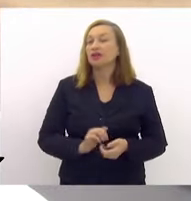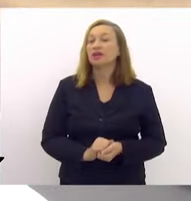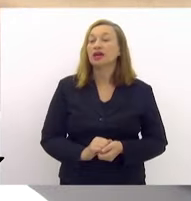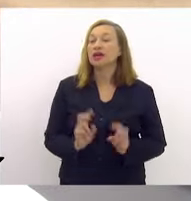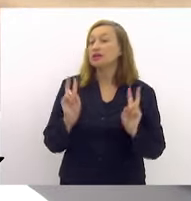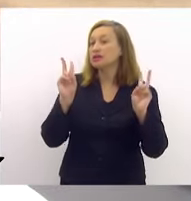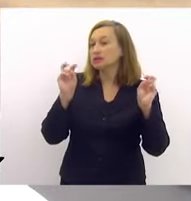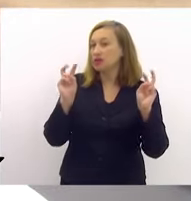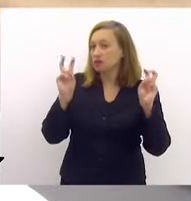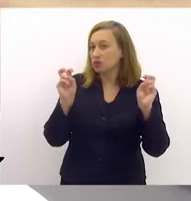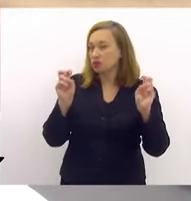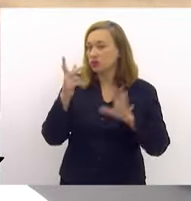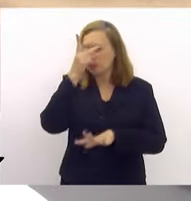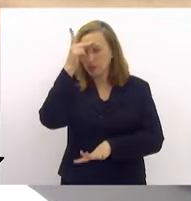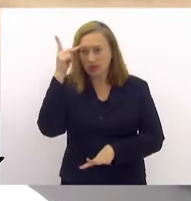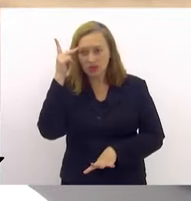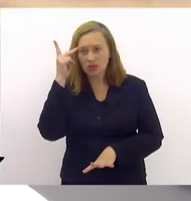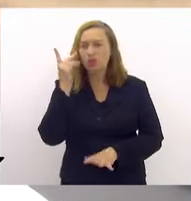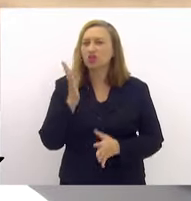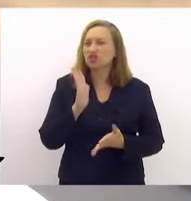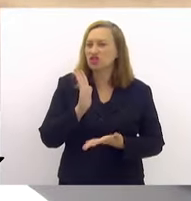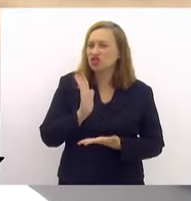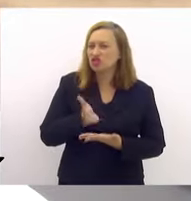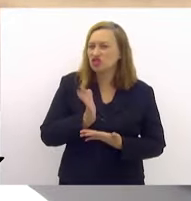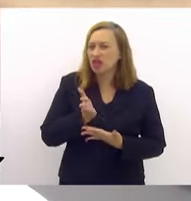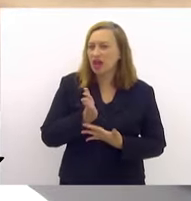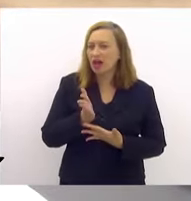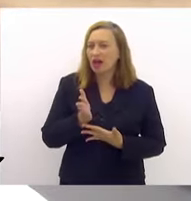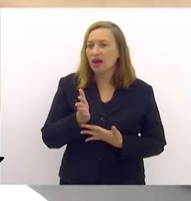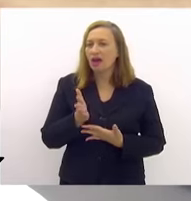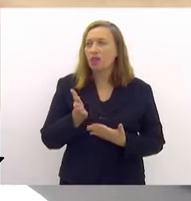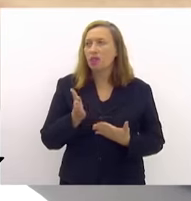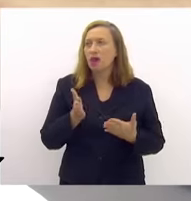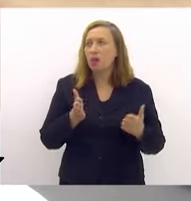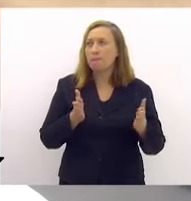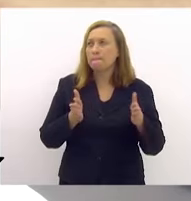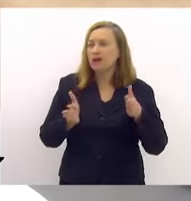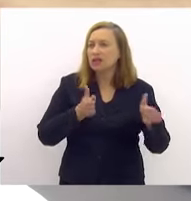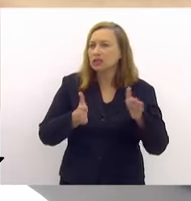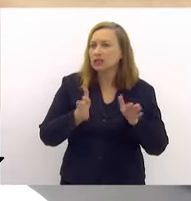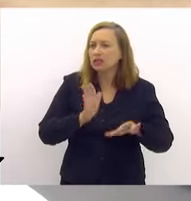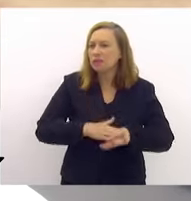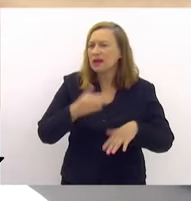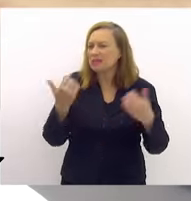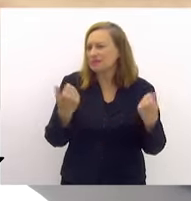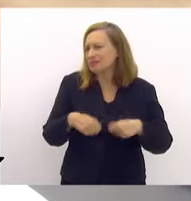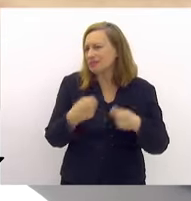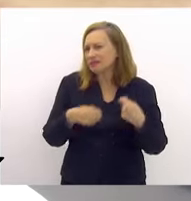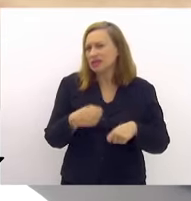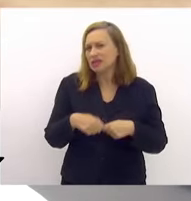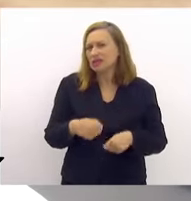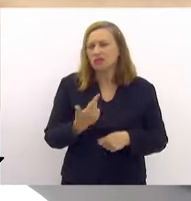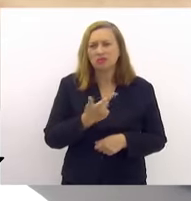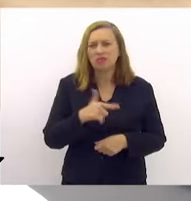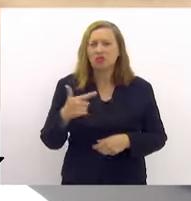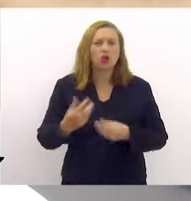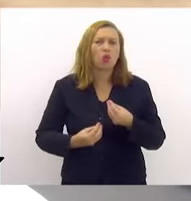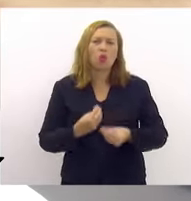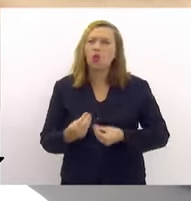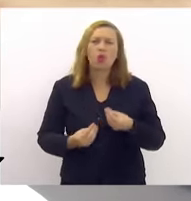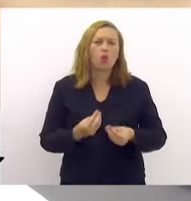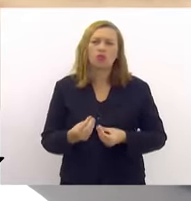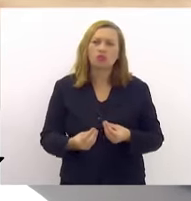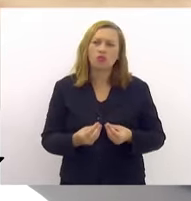questão, pessoas que estão já naquela fase que mais necessitam, não tem jeito, e não tem